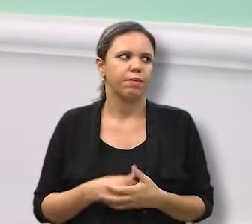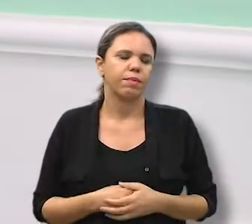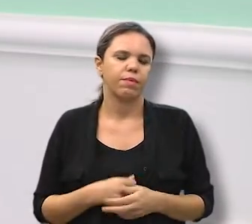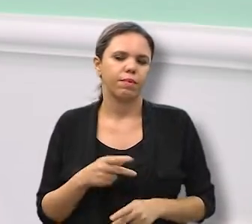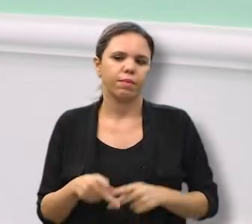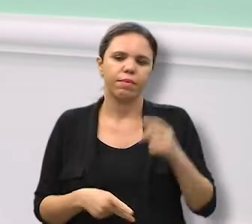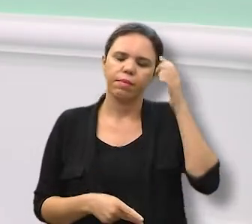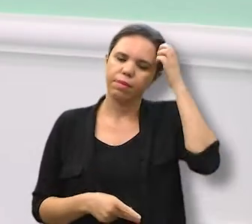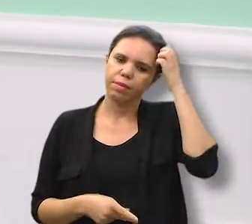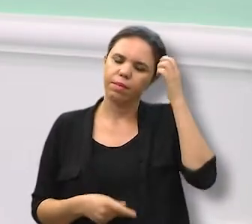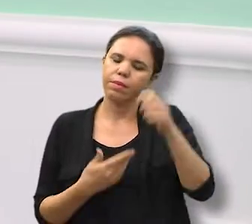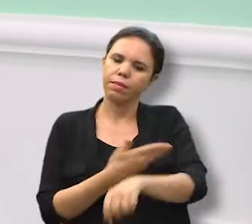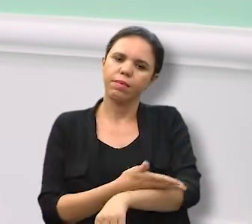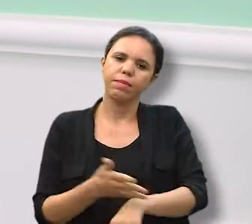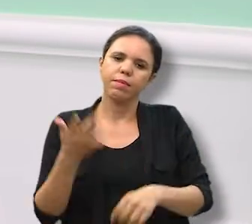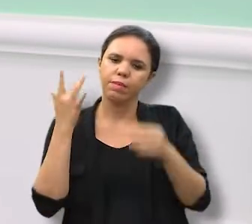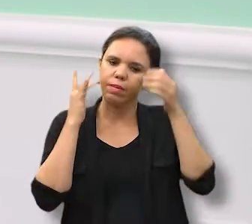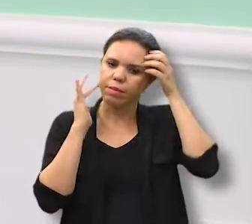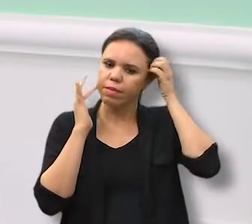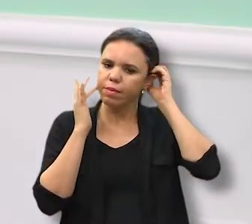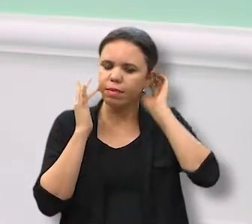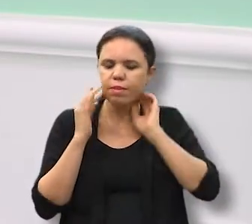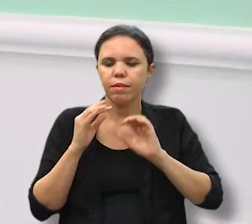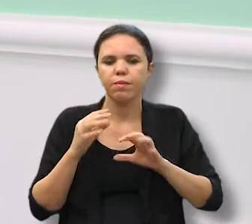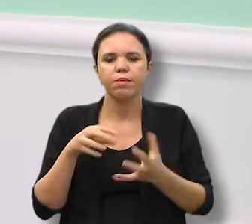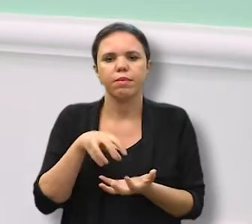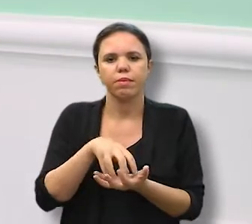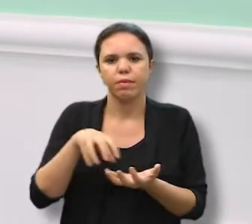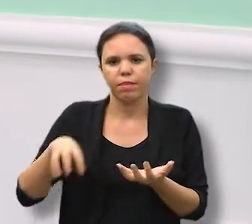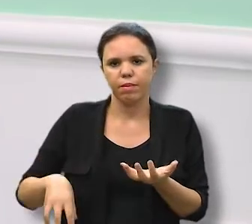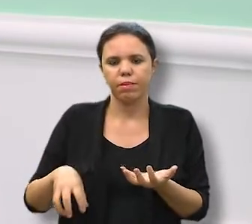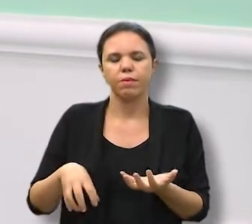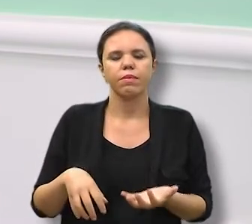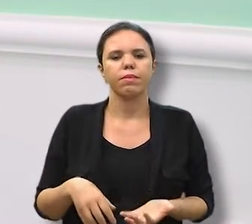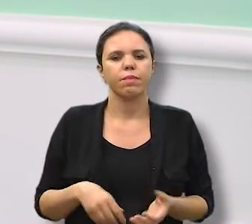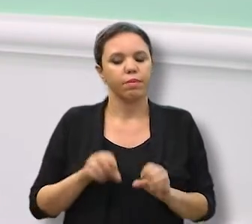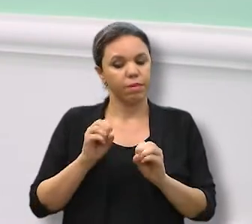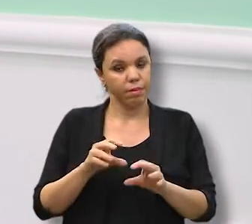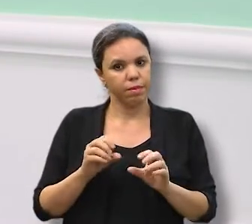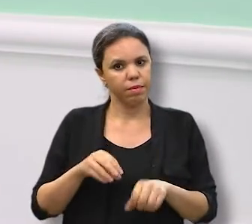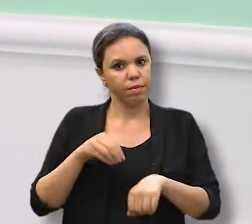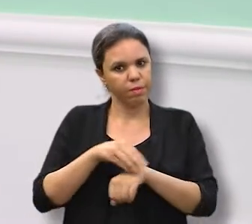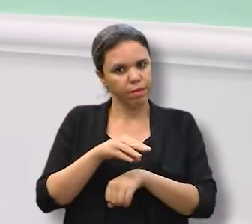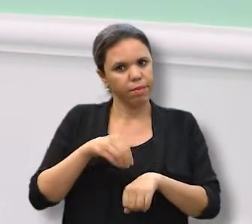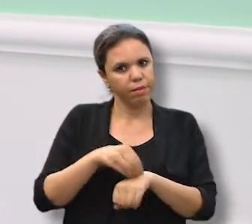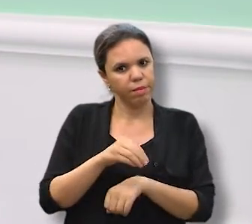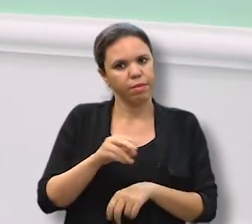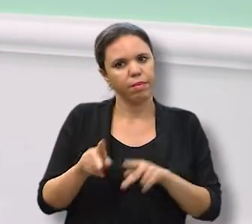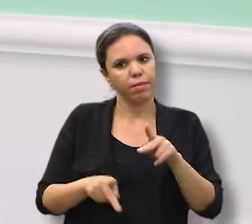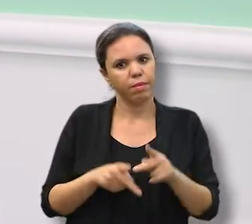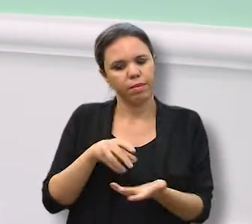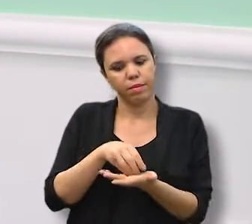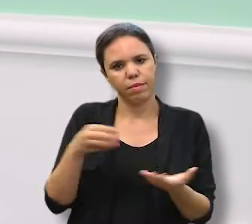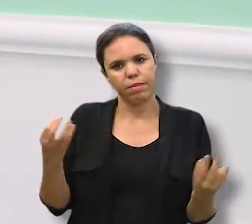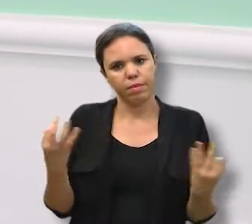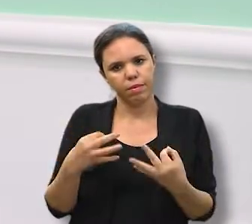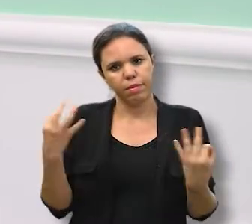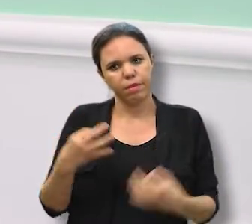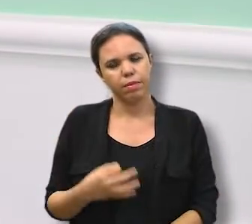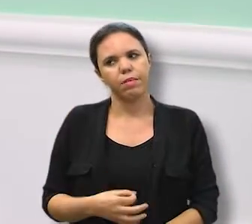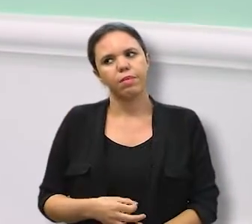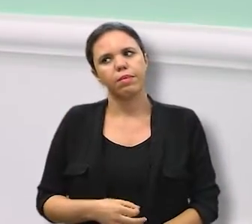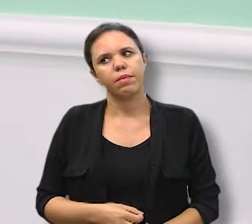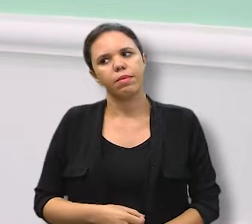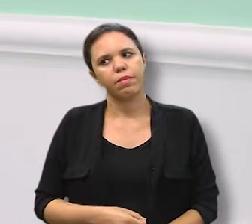pessoal costuma achar que o pudim não tem segredo, mas eu vou ensinar algumas dicas para aquele pudim perfeito, né?